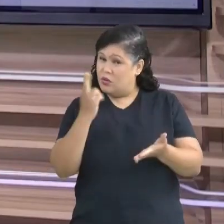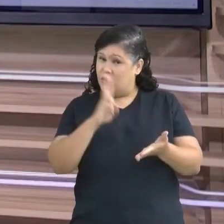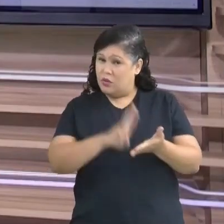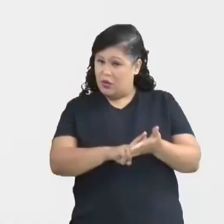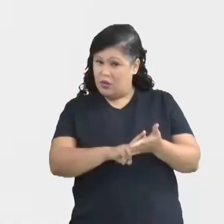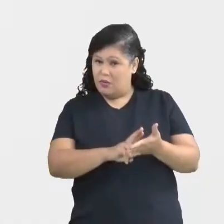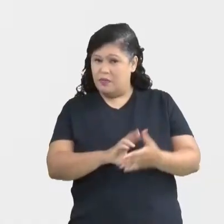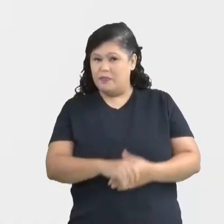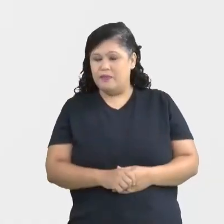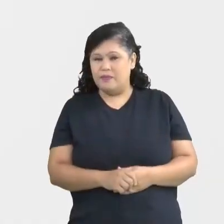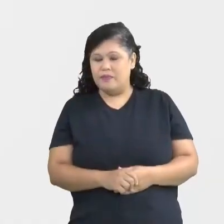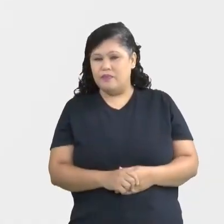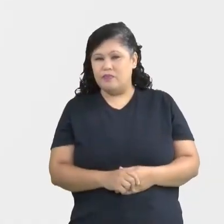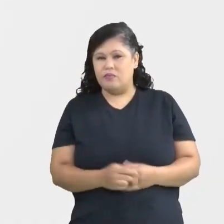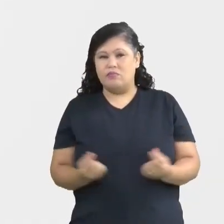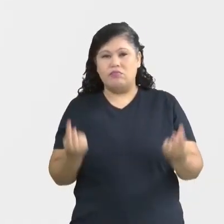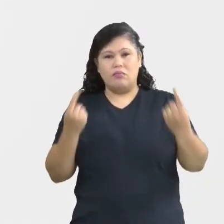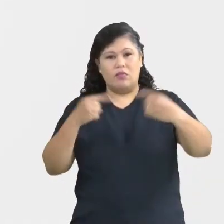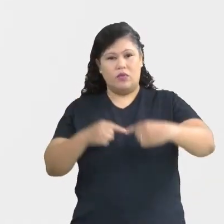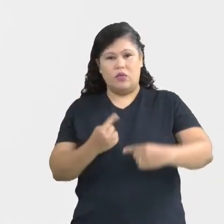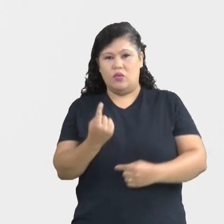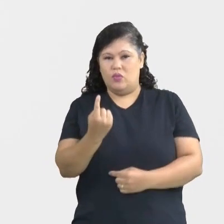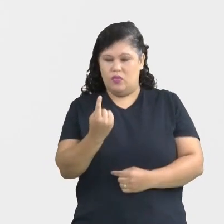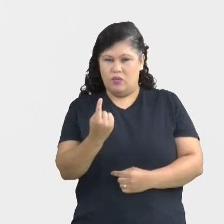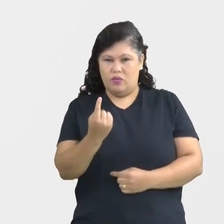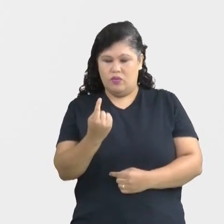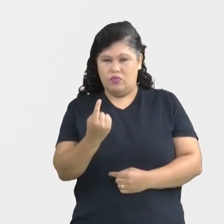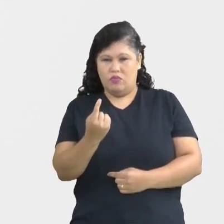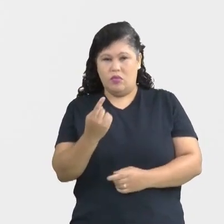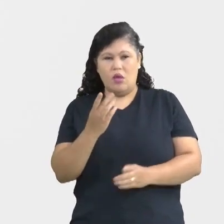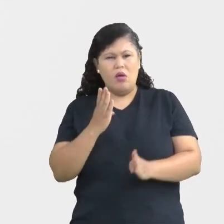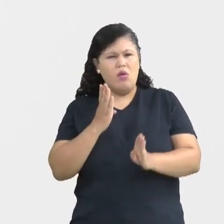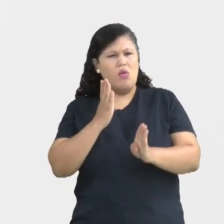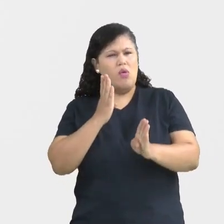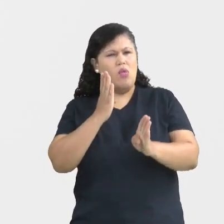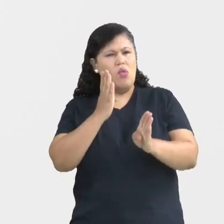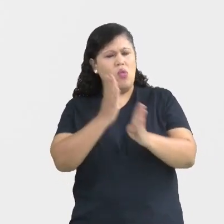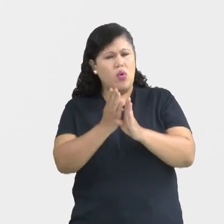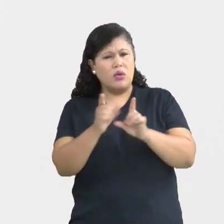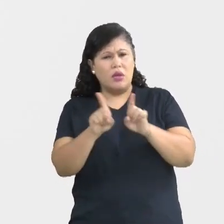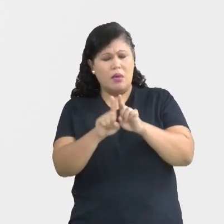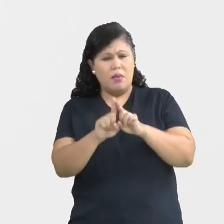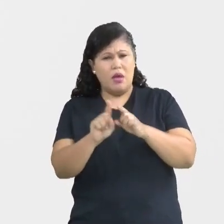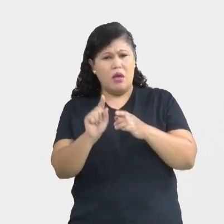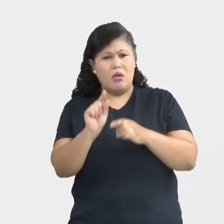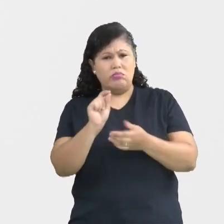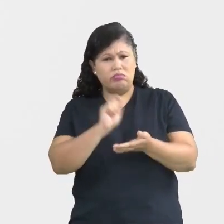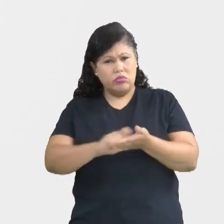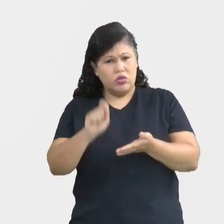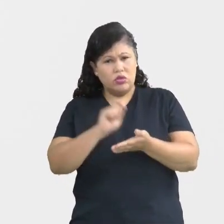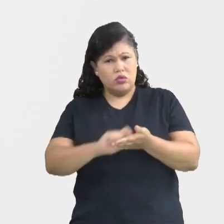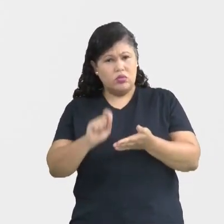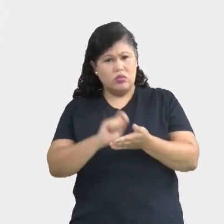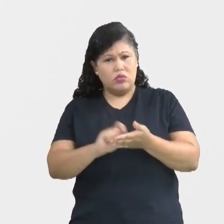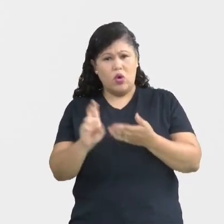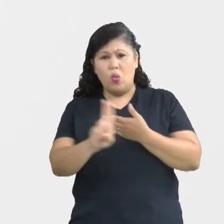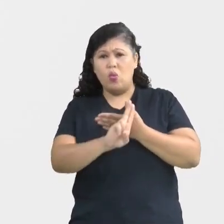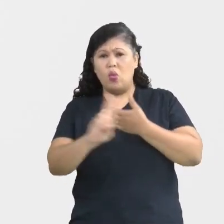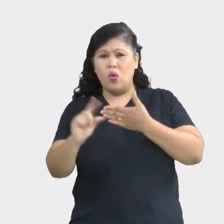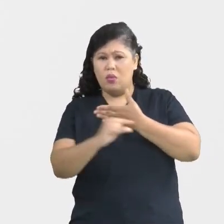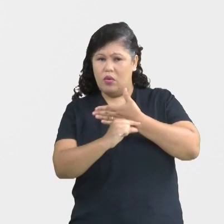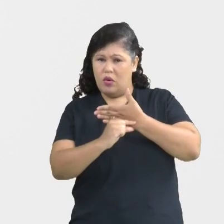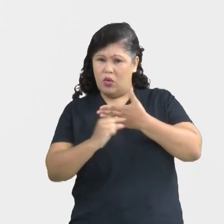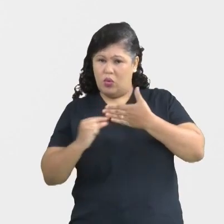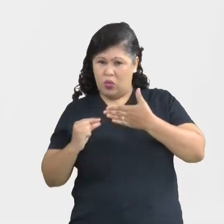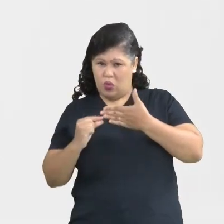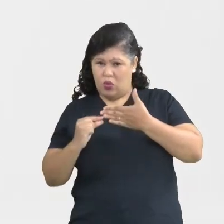só, desafio número 1. Identifique e escreva o nome da autora do poema no